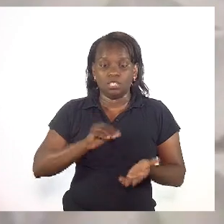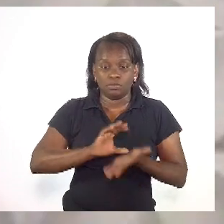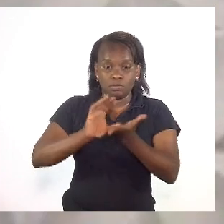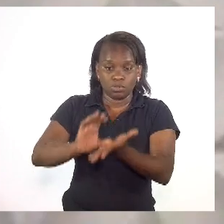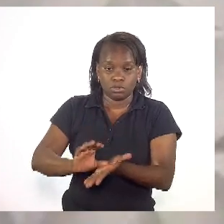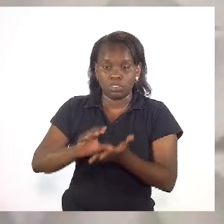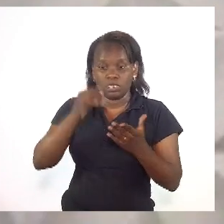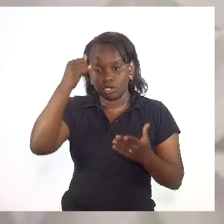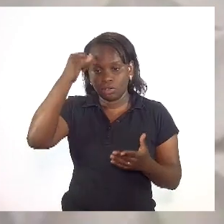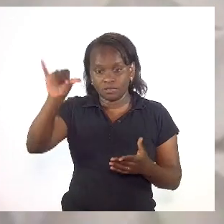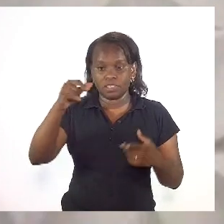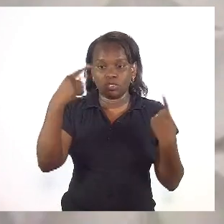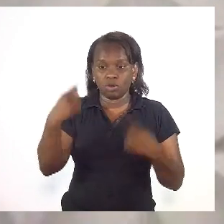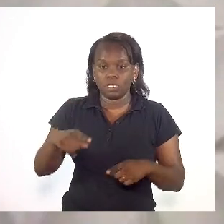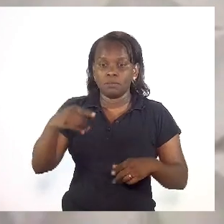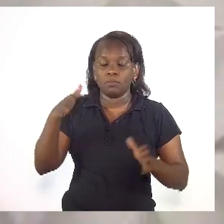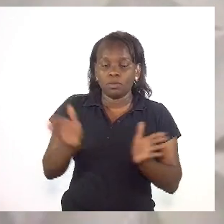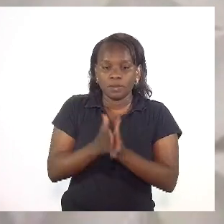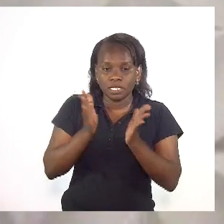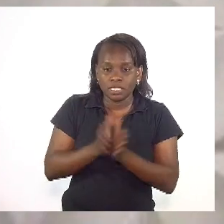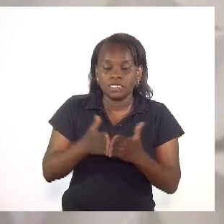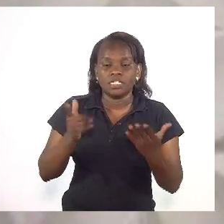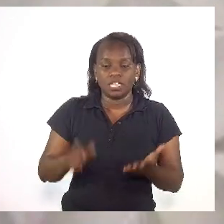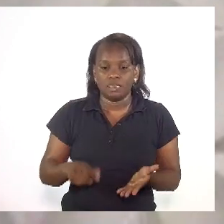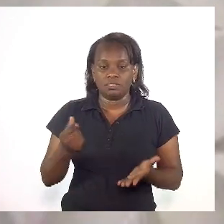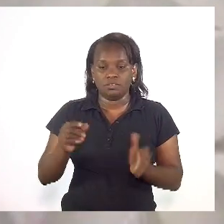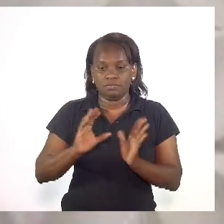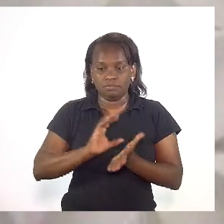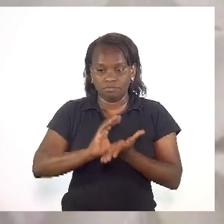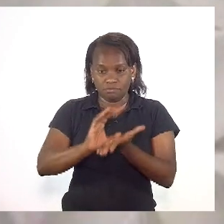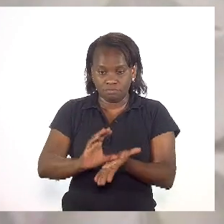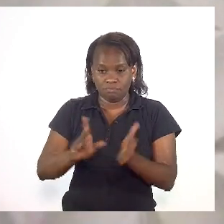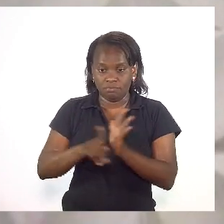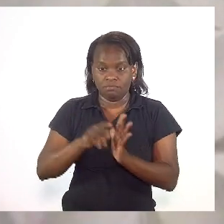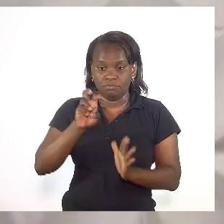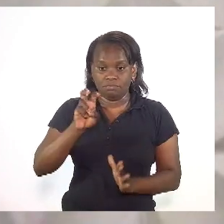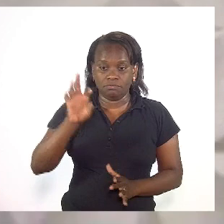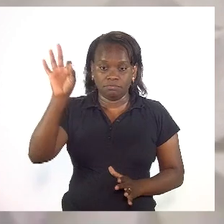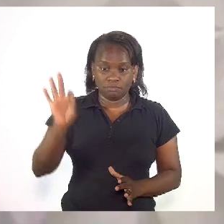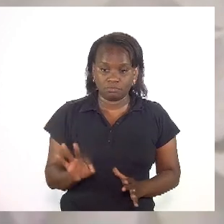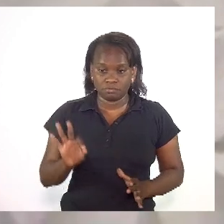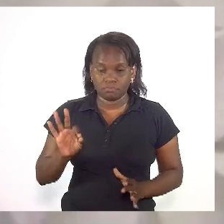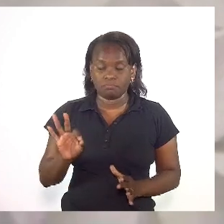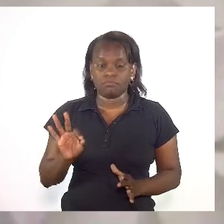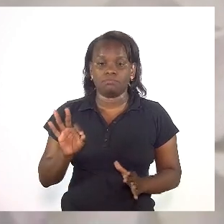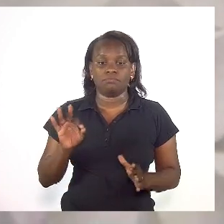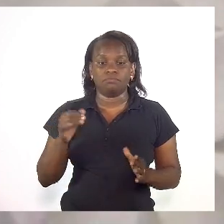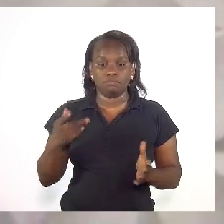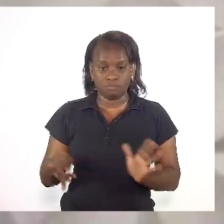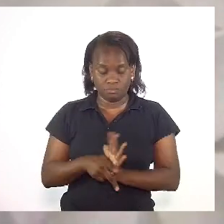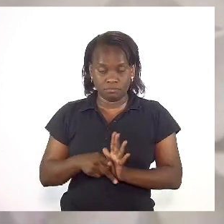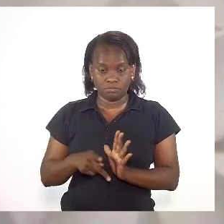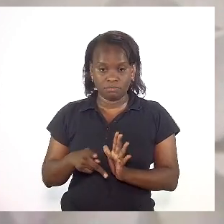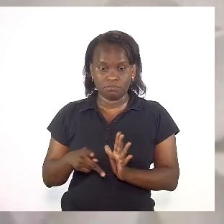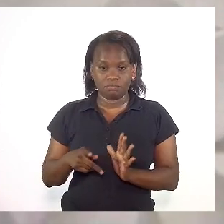Pobreza, que a previsão é específica do investimento de 5% no Fundo de